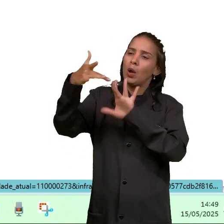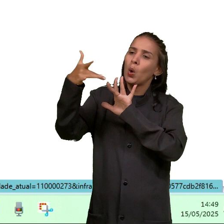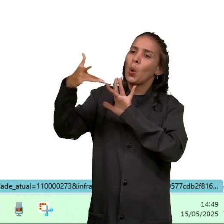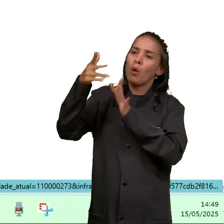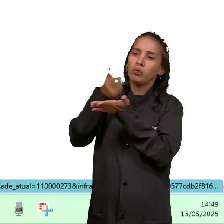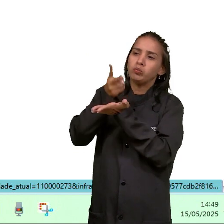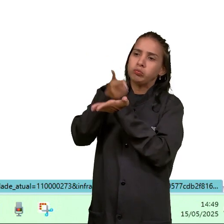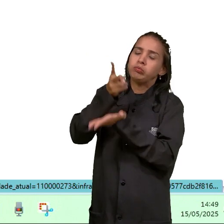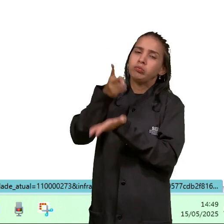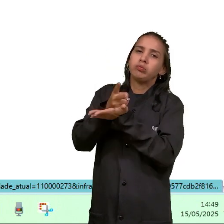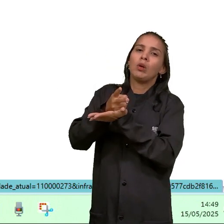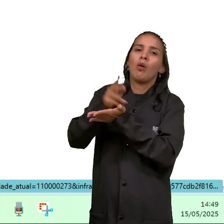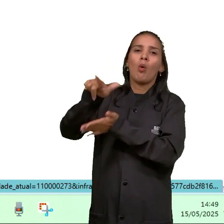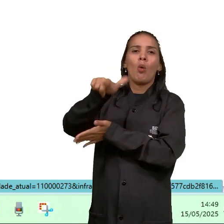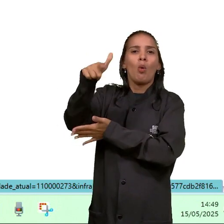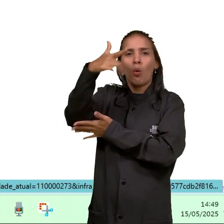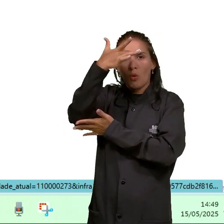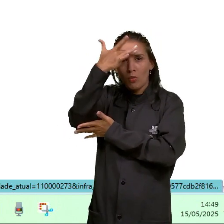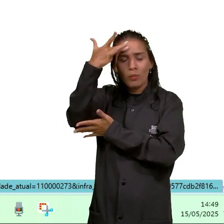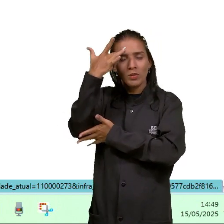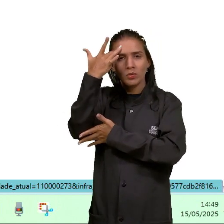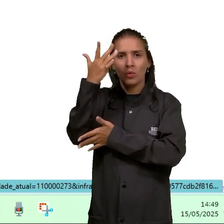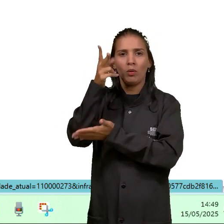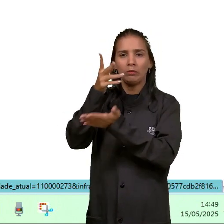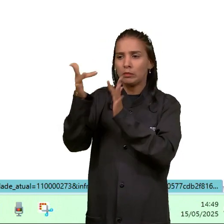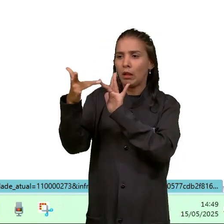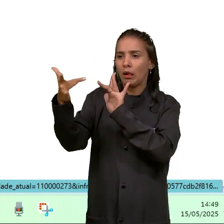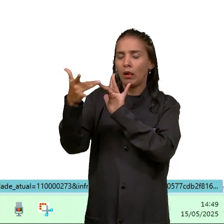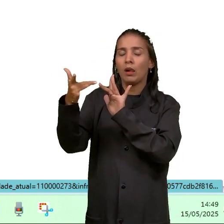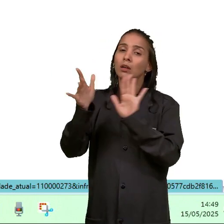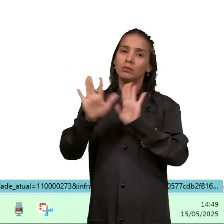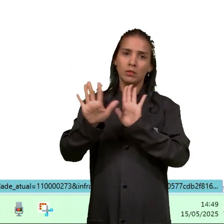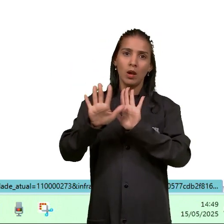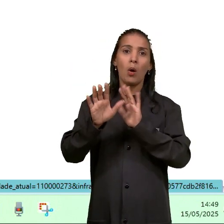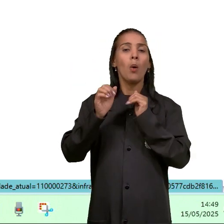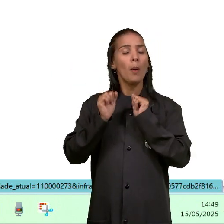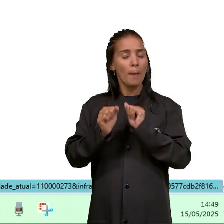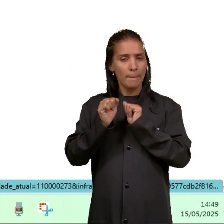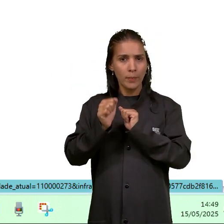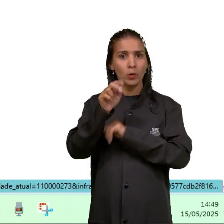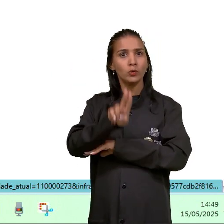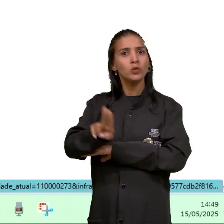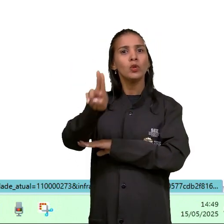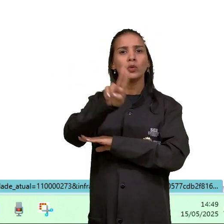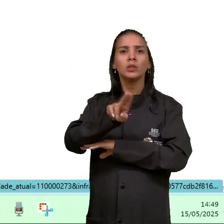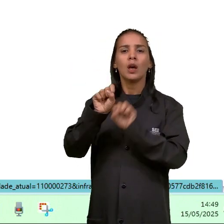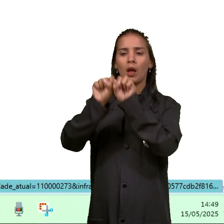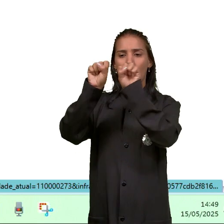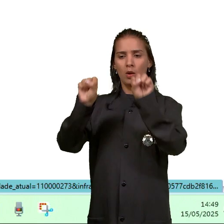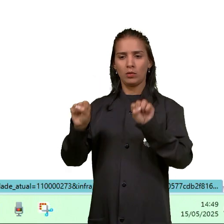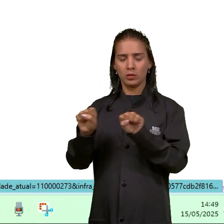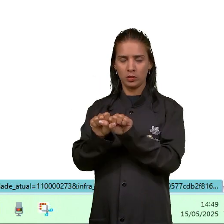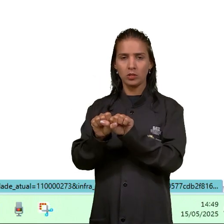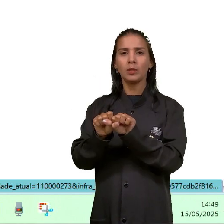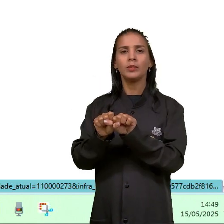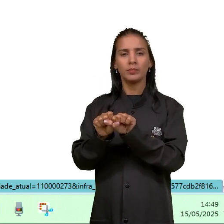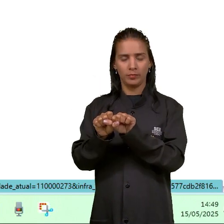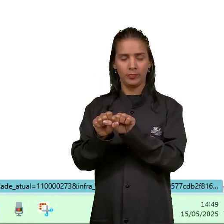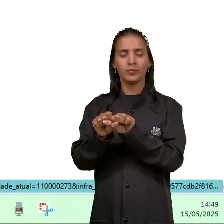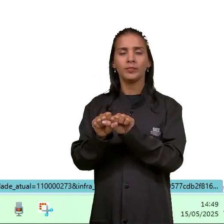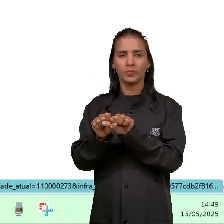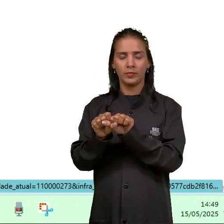ao Estado, através de e-mail ou de outro tipo de mídia, tá? Você pode trabalhar